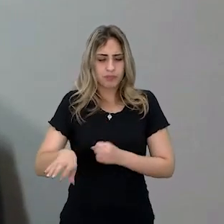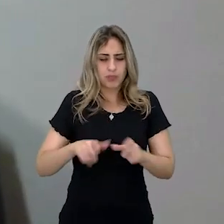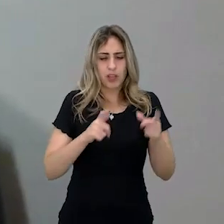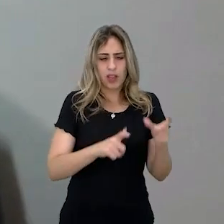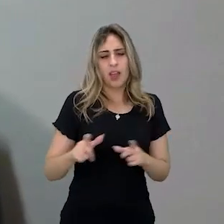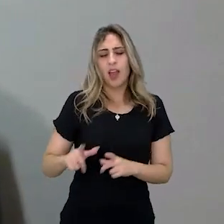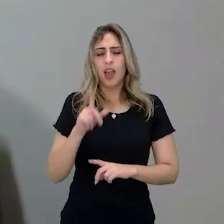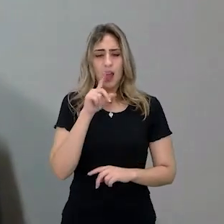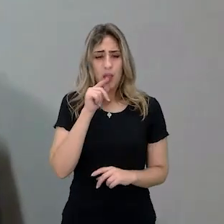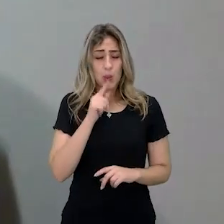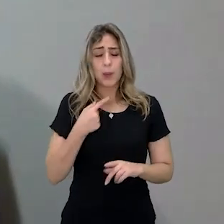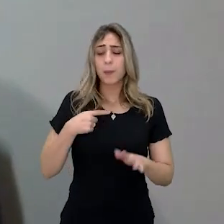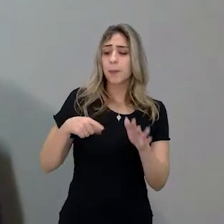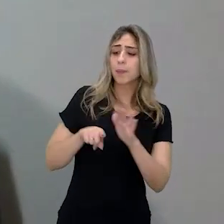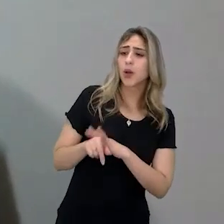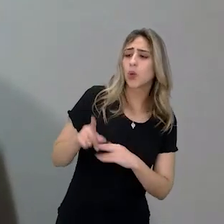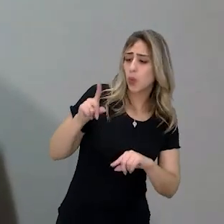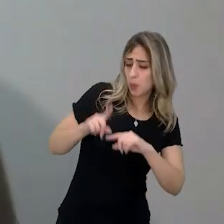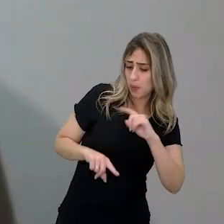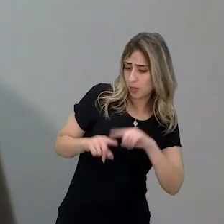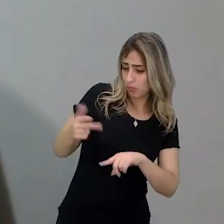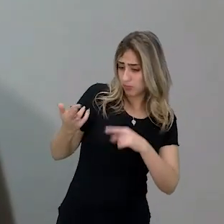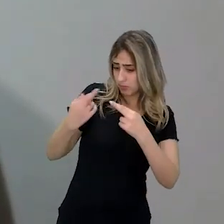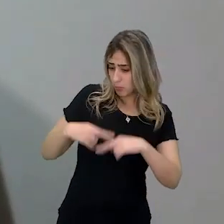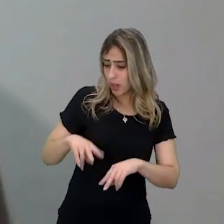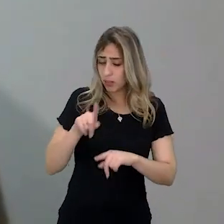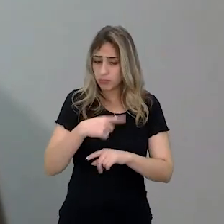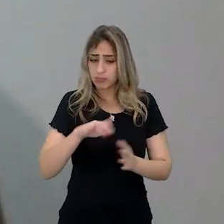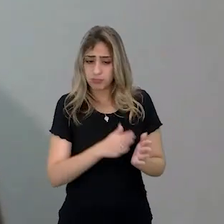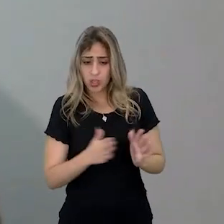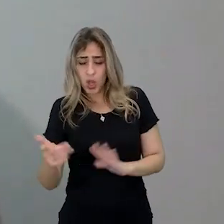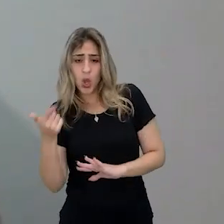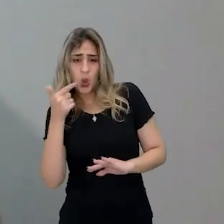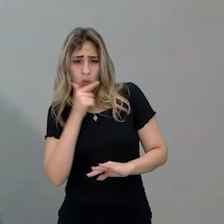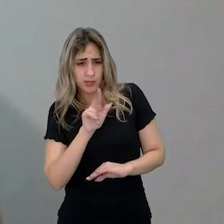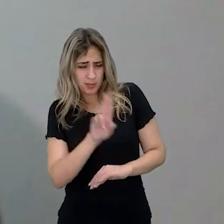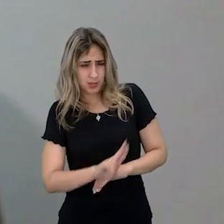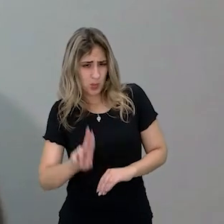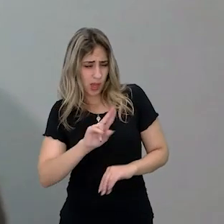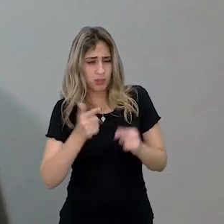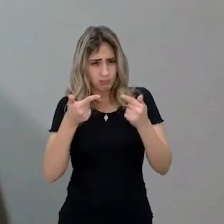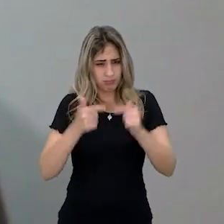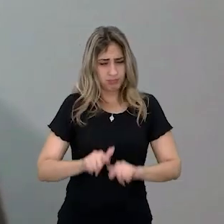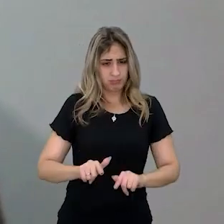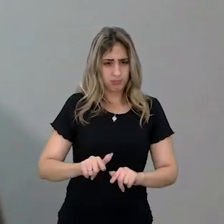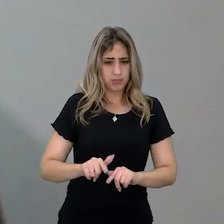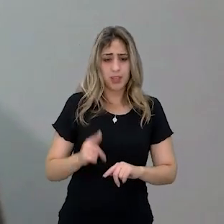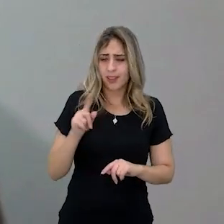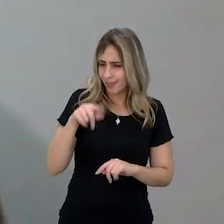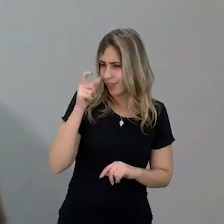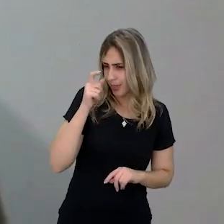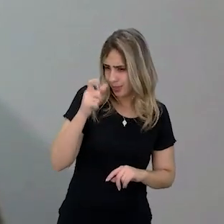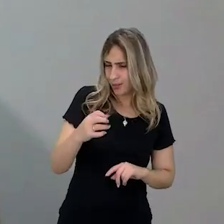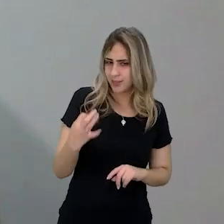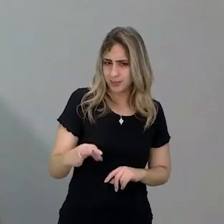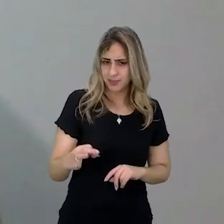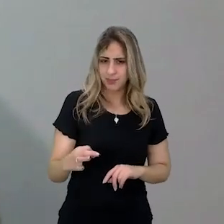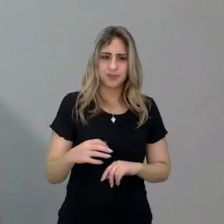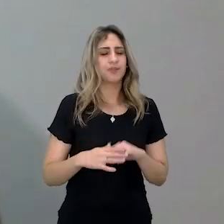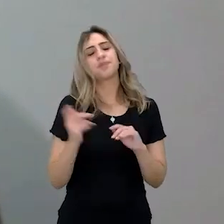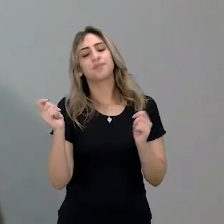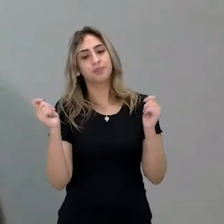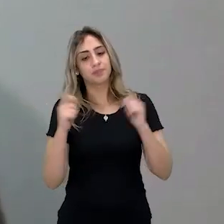águas. E aí eles perguntam: os materiais recuperados nesse processo poderiam ser usados de algum modo? Olha só que interessante. Então dá para a